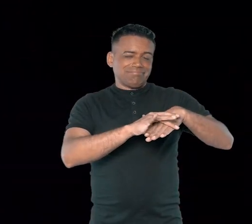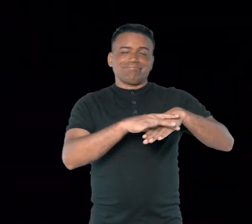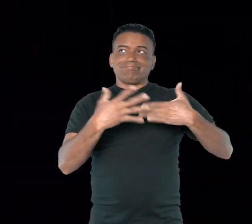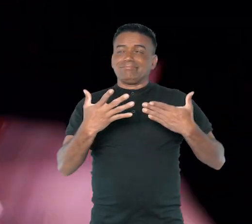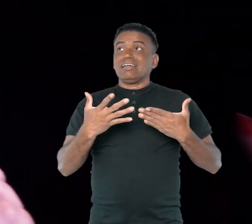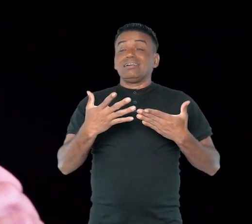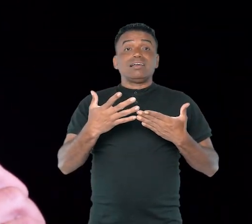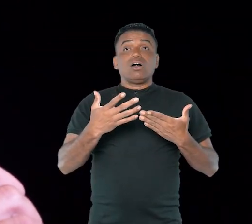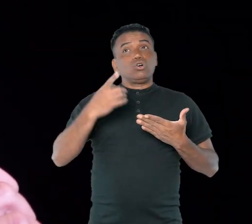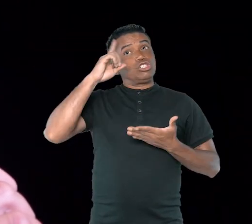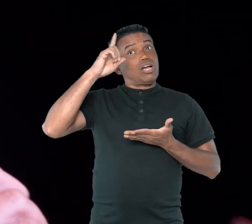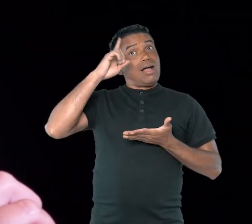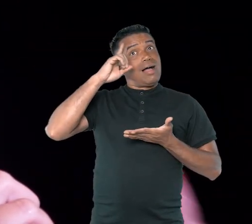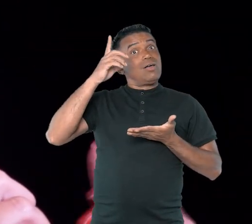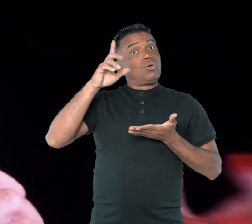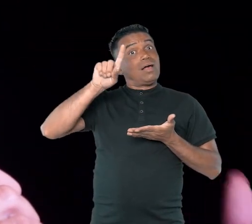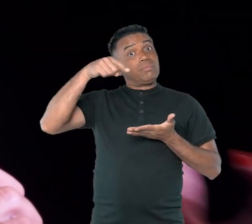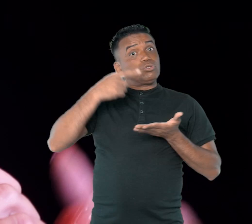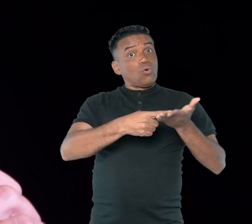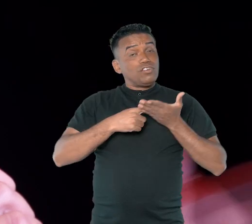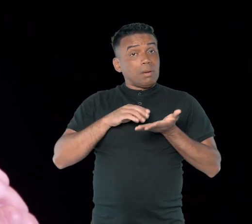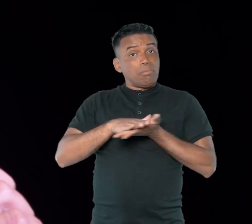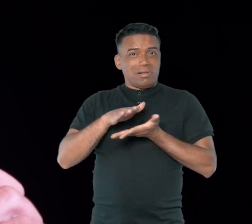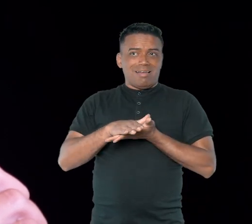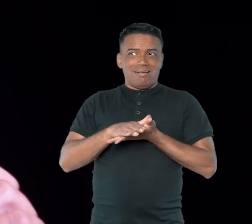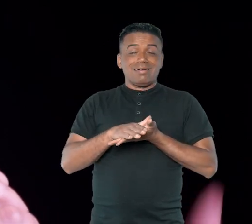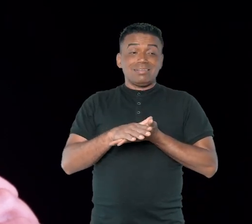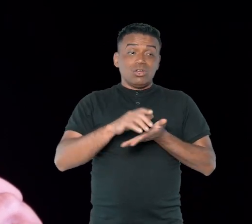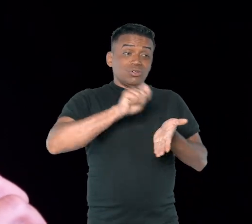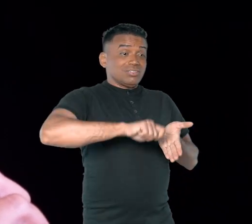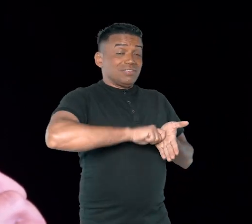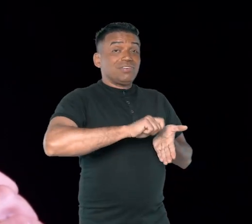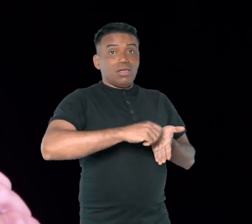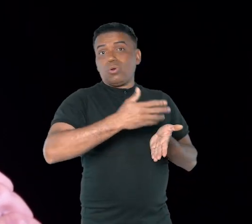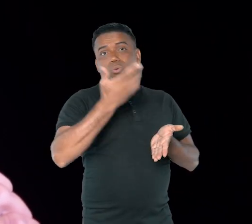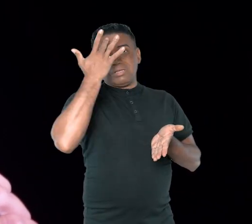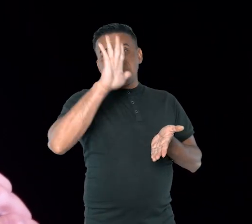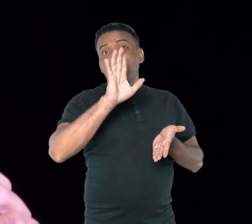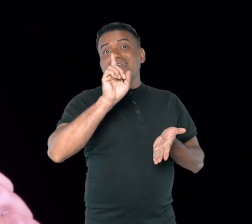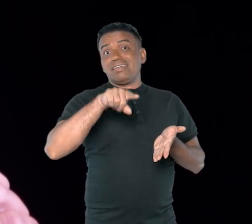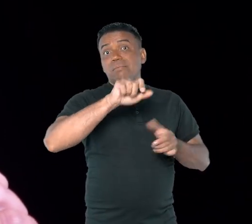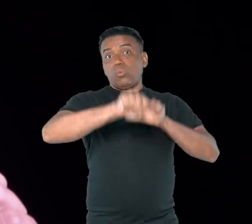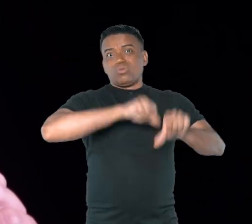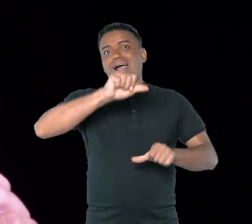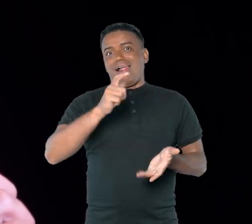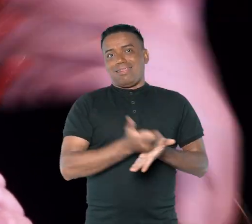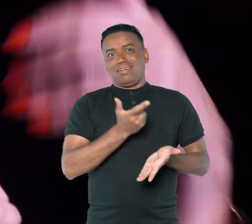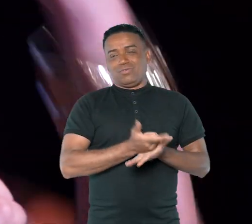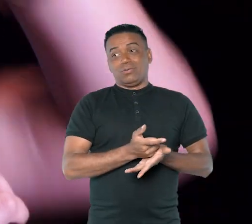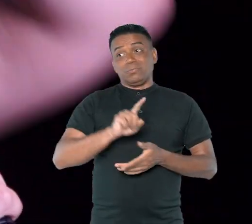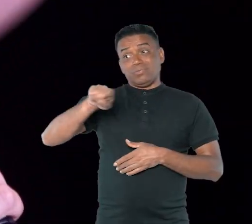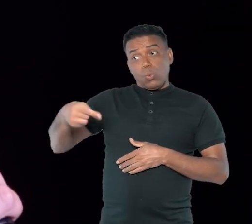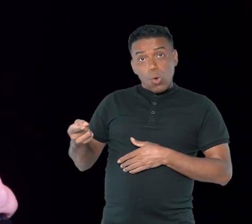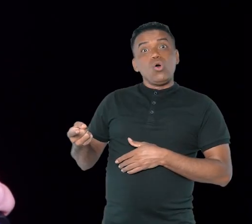convite para publicar depois do documentário. Então, eu acho que foi um livro que eu escrevi sem saber que estava escrevendo um livro. Esse não. Esse é um livro que o